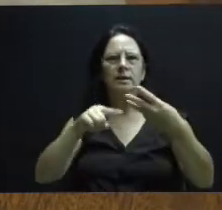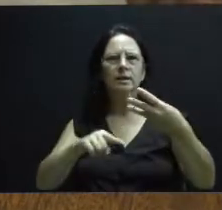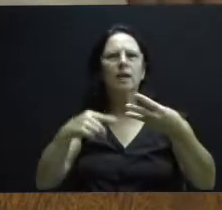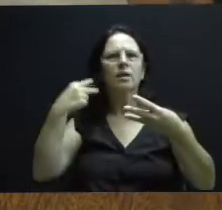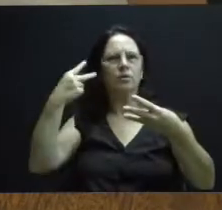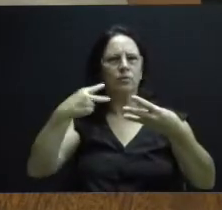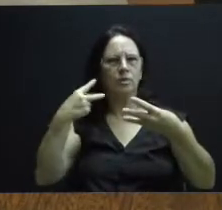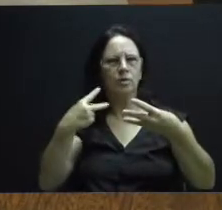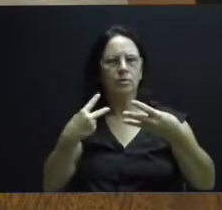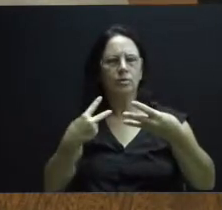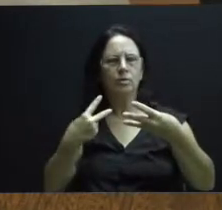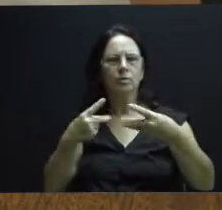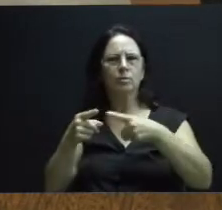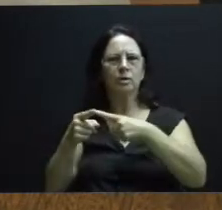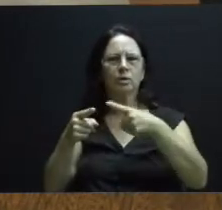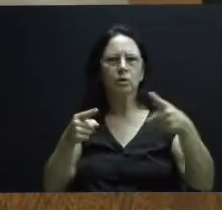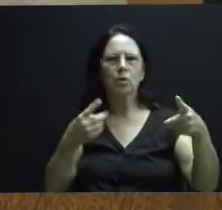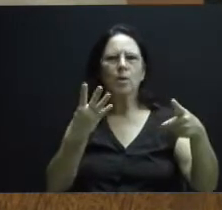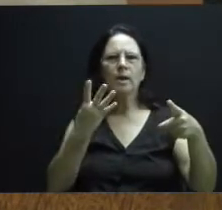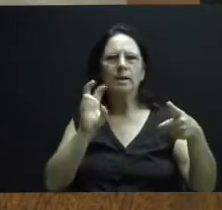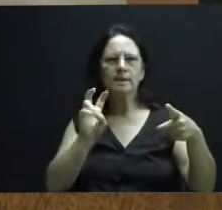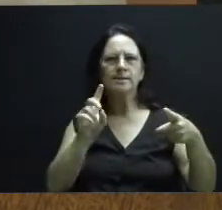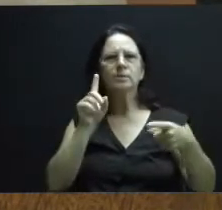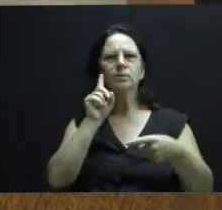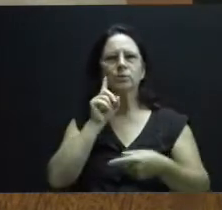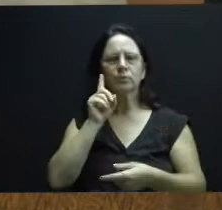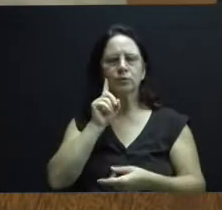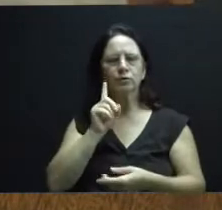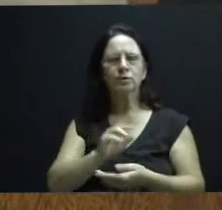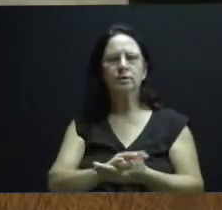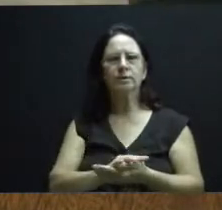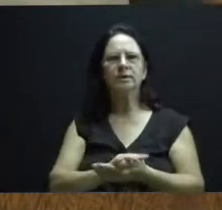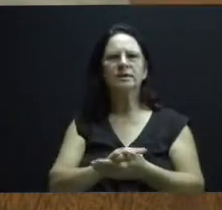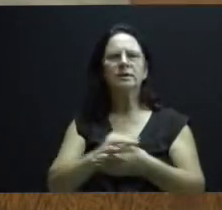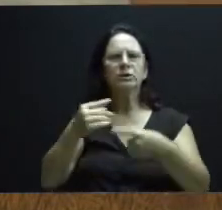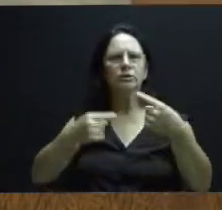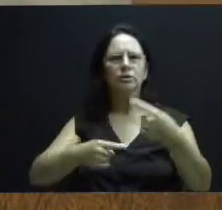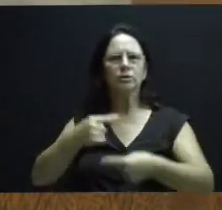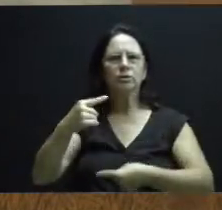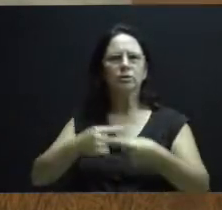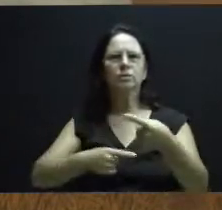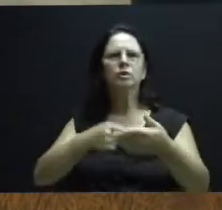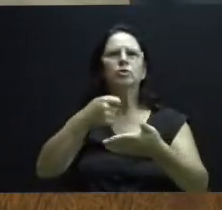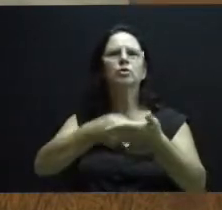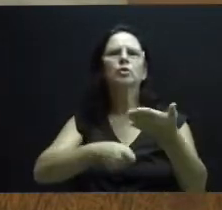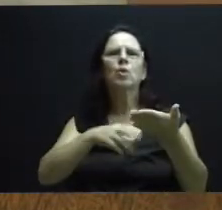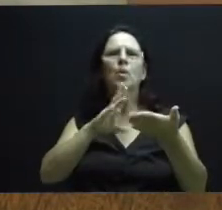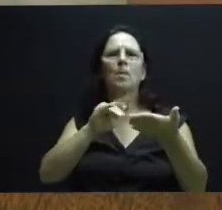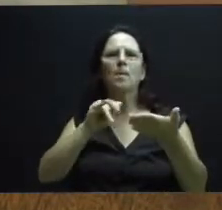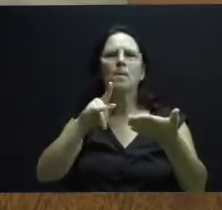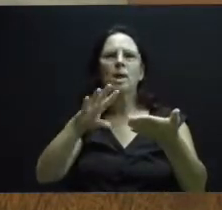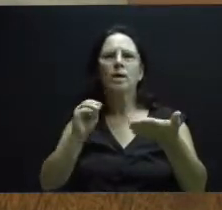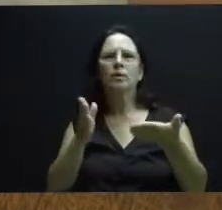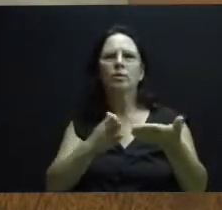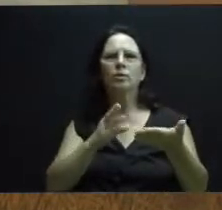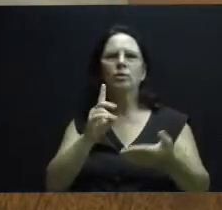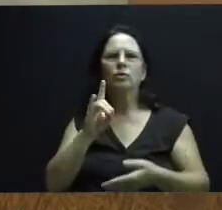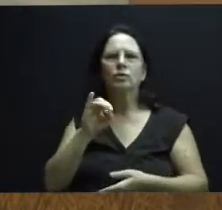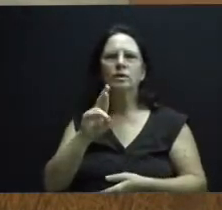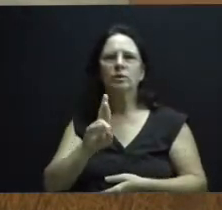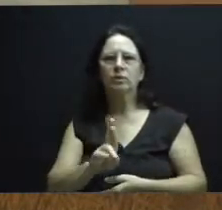para no prazo de 45 dias tratar da atualização do plano diretor do município